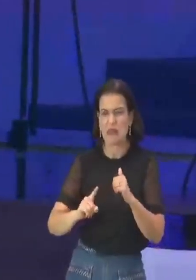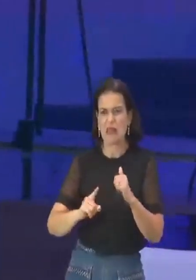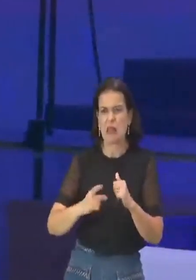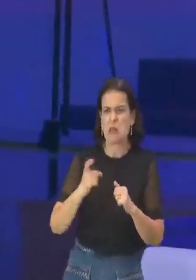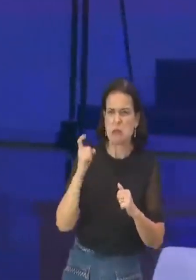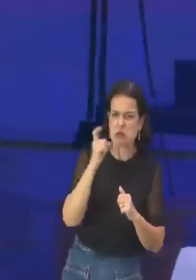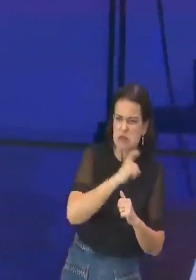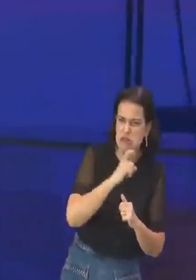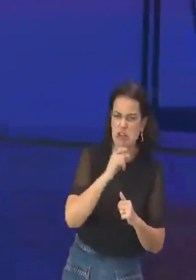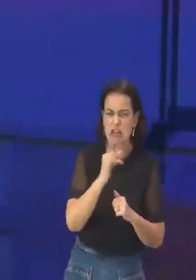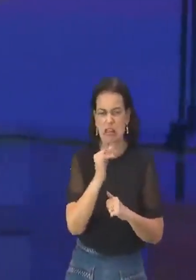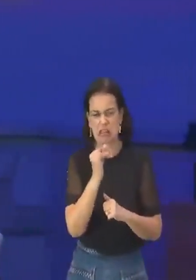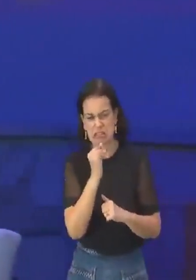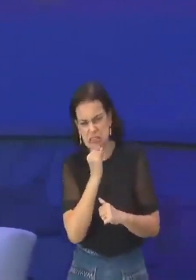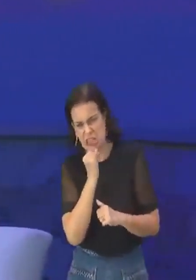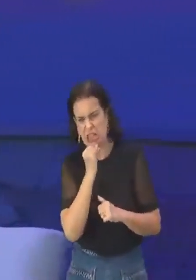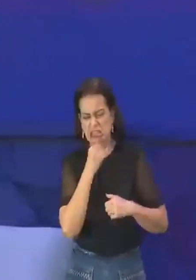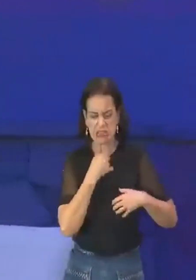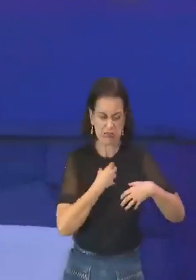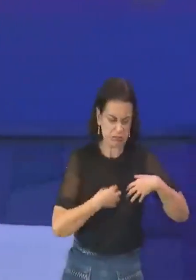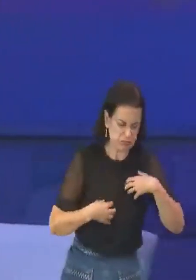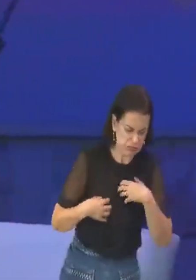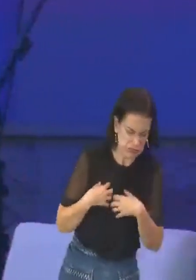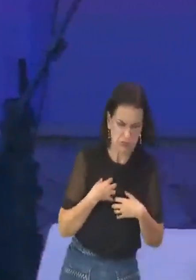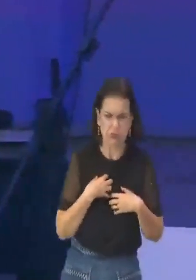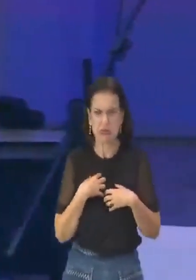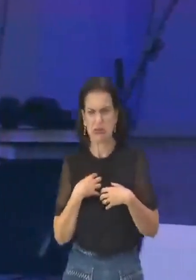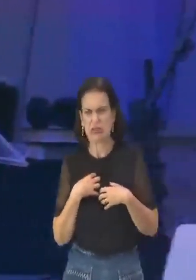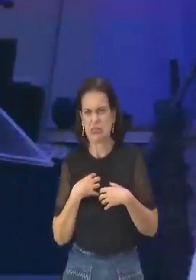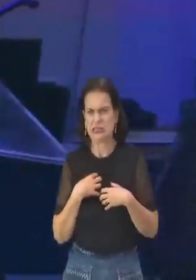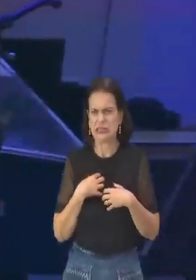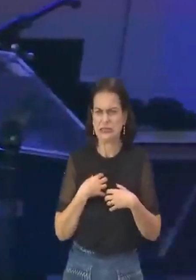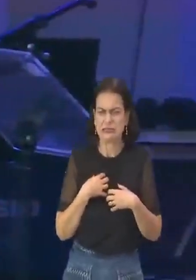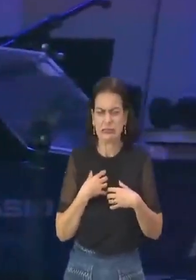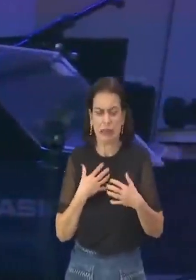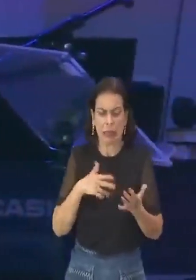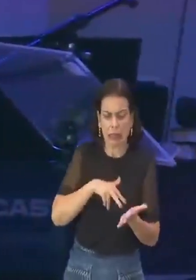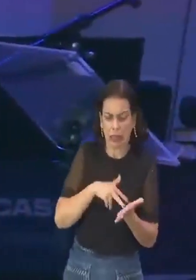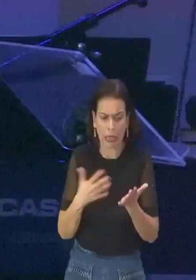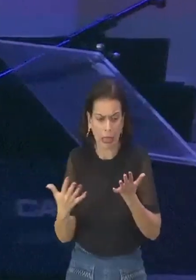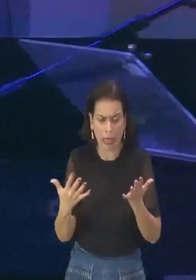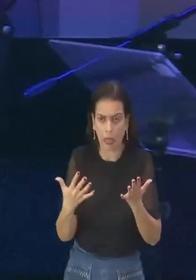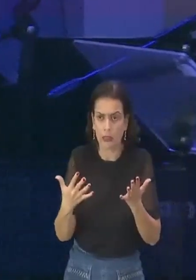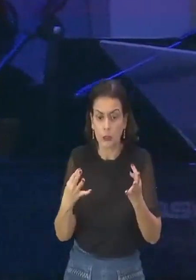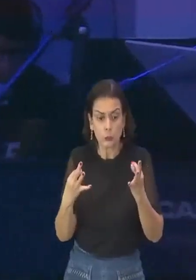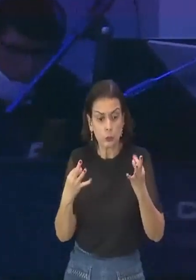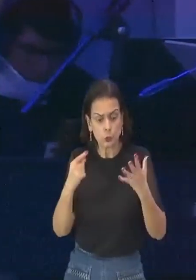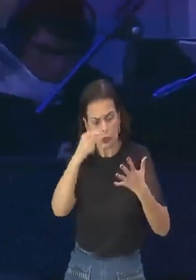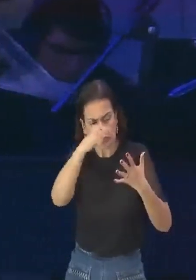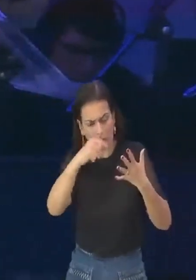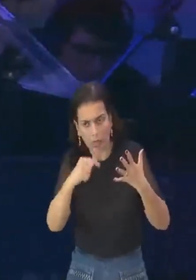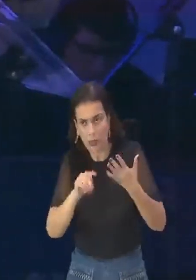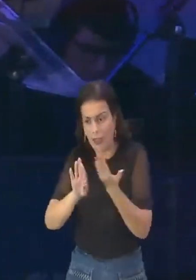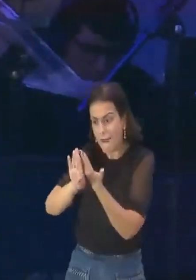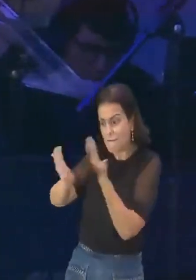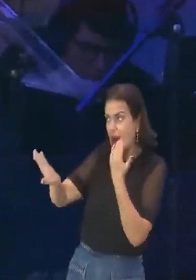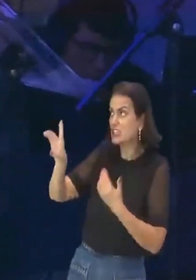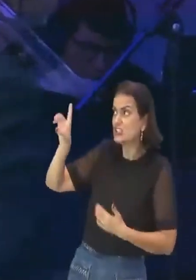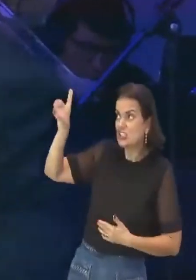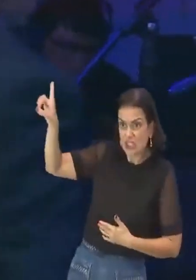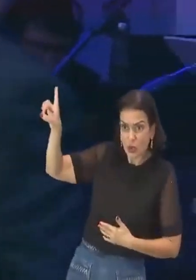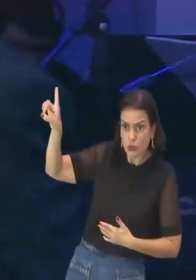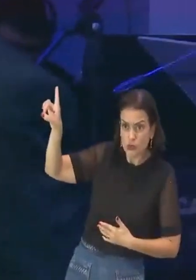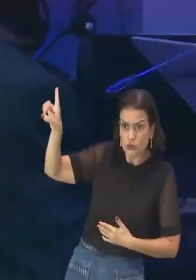da tristeza, da angústia, da insegurança, de tudo aquilo que afasta você